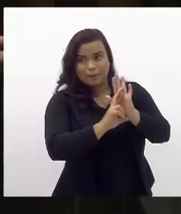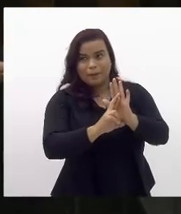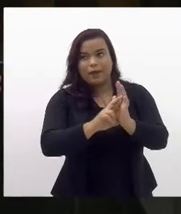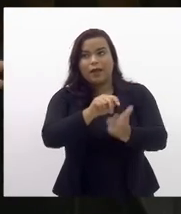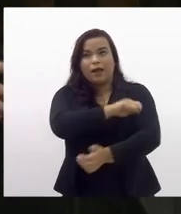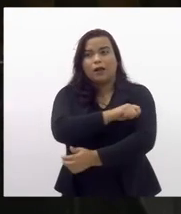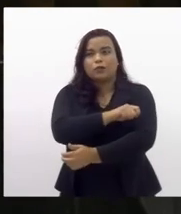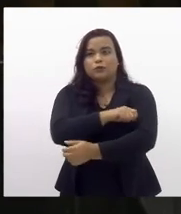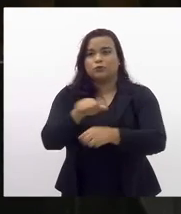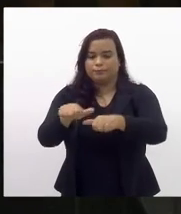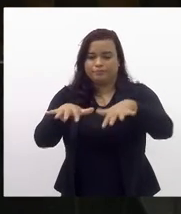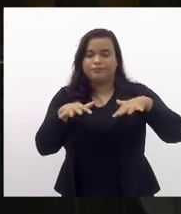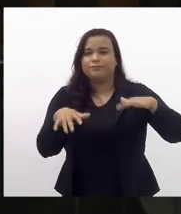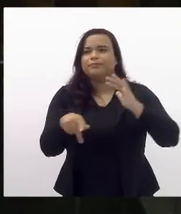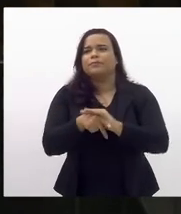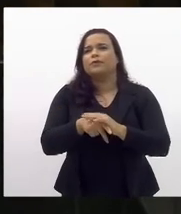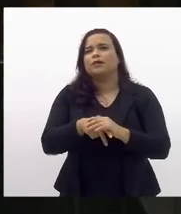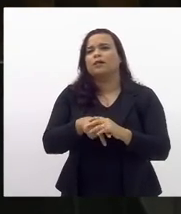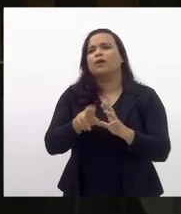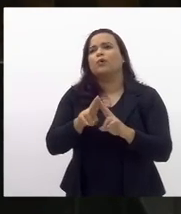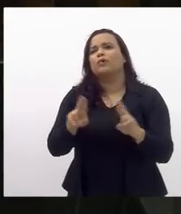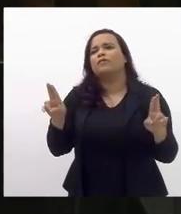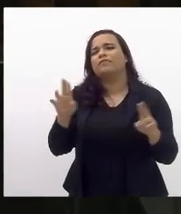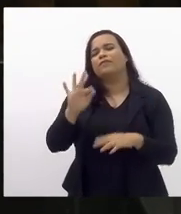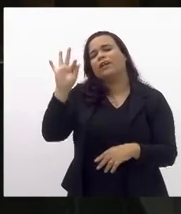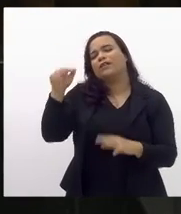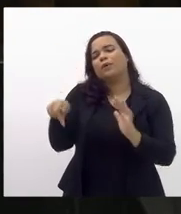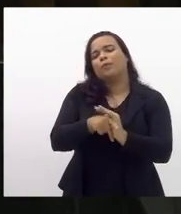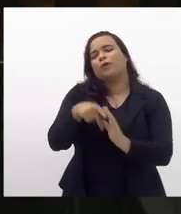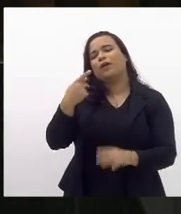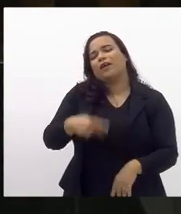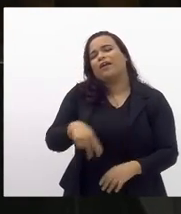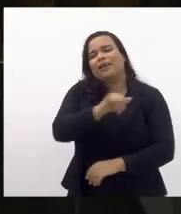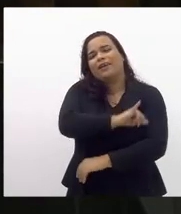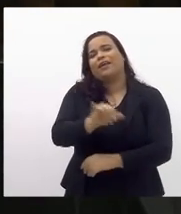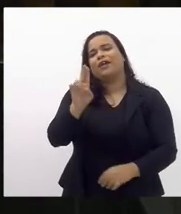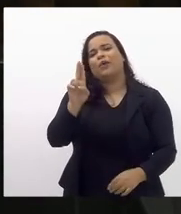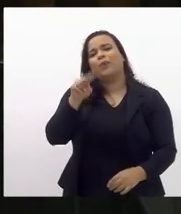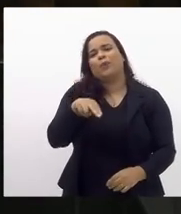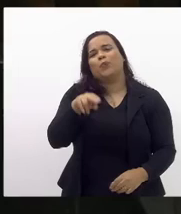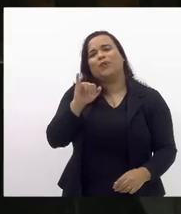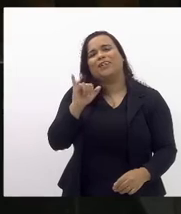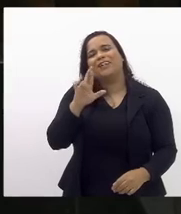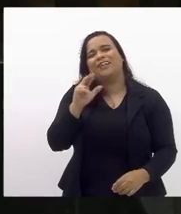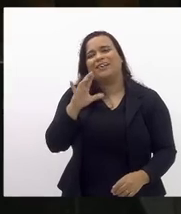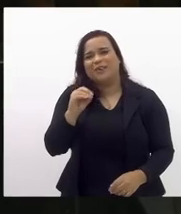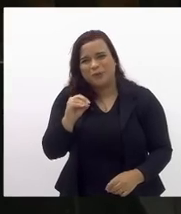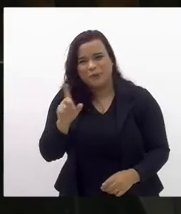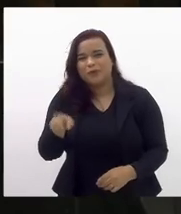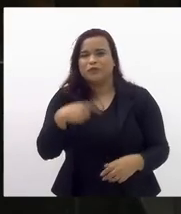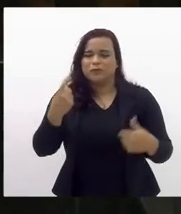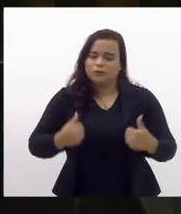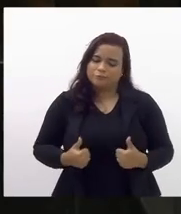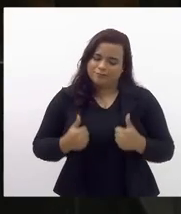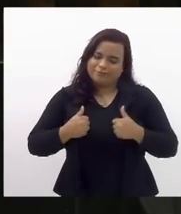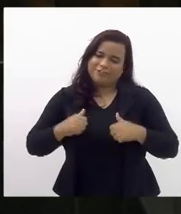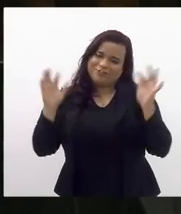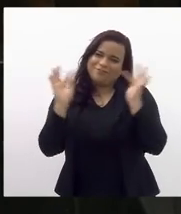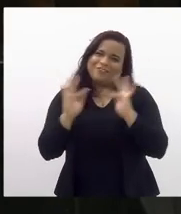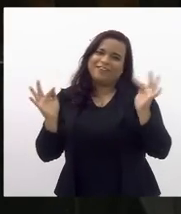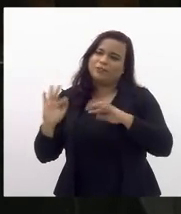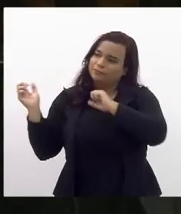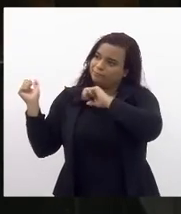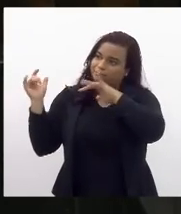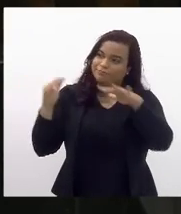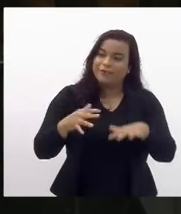da Universidade, da Unirio, uma universidade federal no Rio de Janeiro. Muito nos honra toda vez que representação de alunos vem à Casa Legislativa,